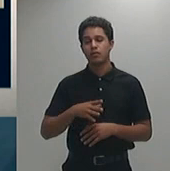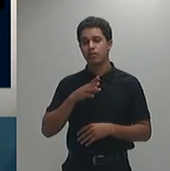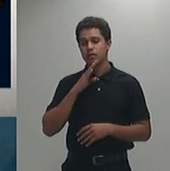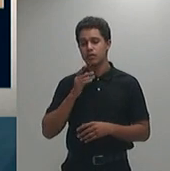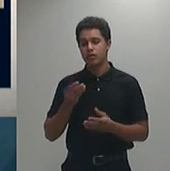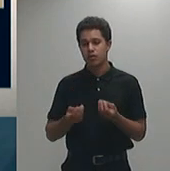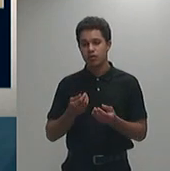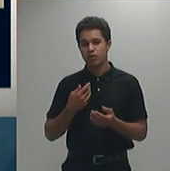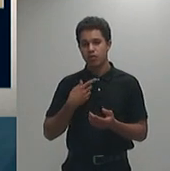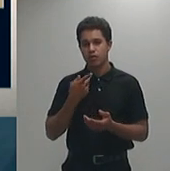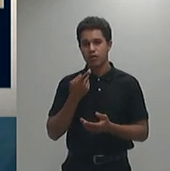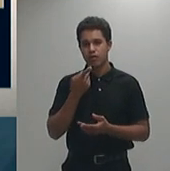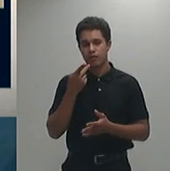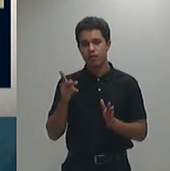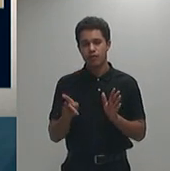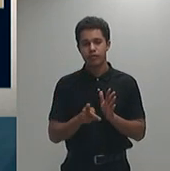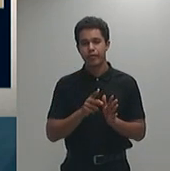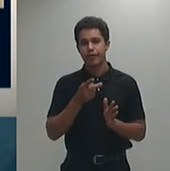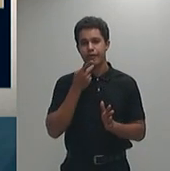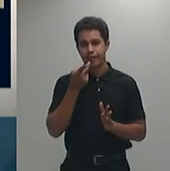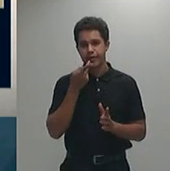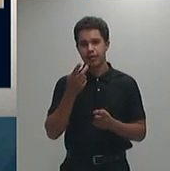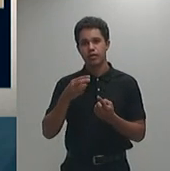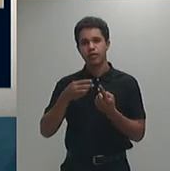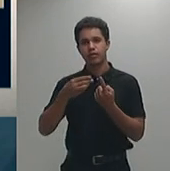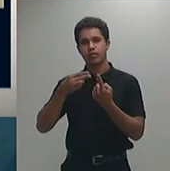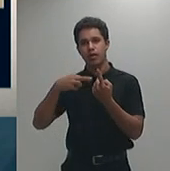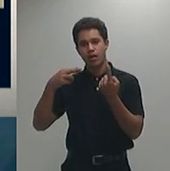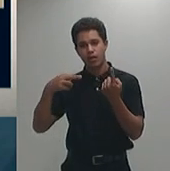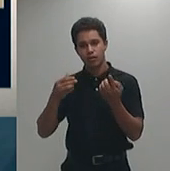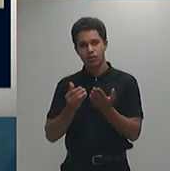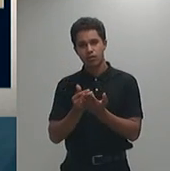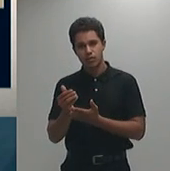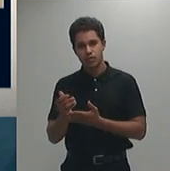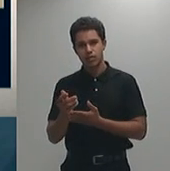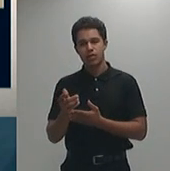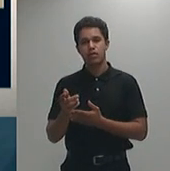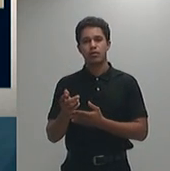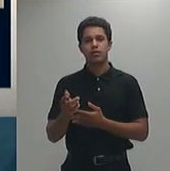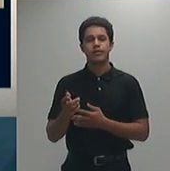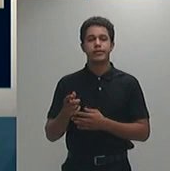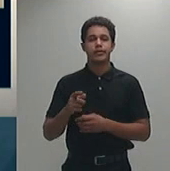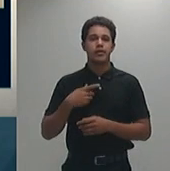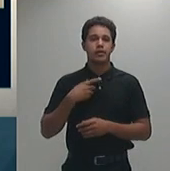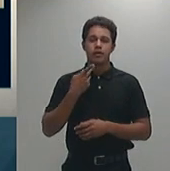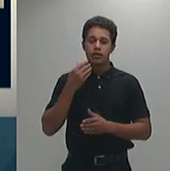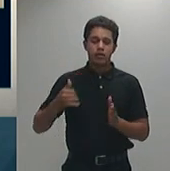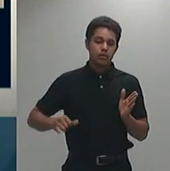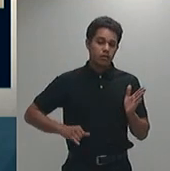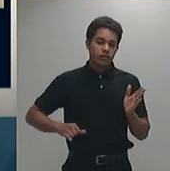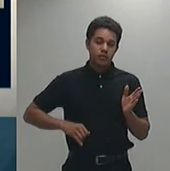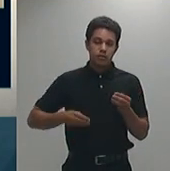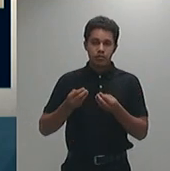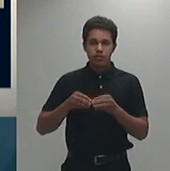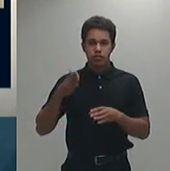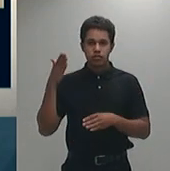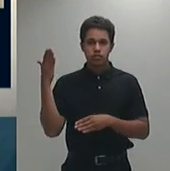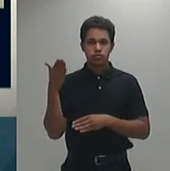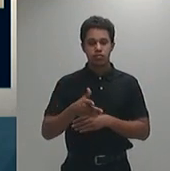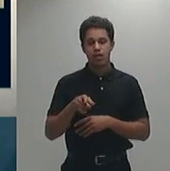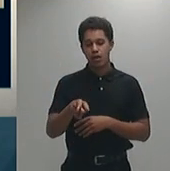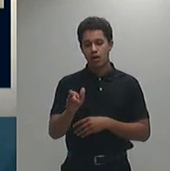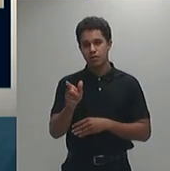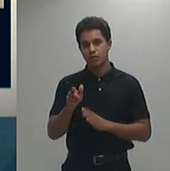Ministro João Otávio de Noronha após menção a doutrina acima indicada que não sofrendo prejuízo direto aquele acionista não tem legitimidade